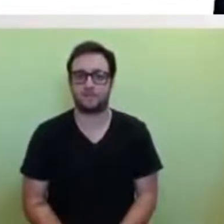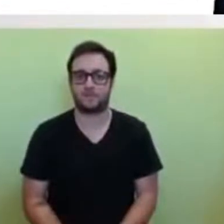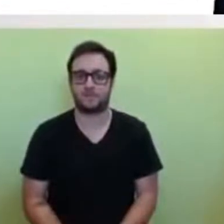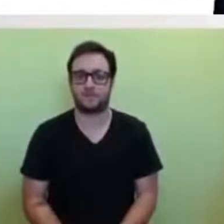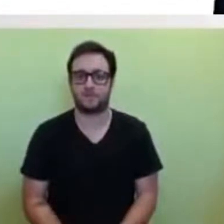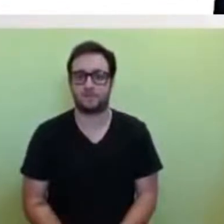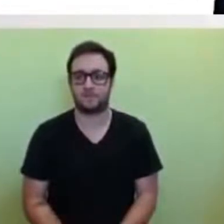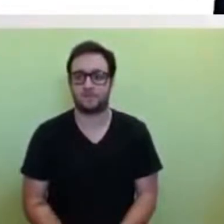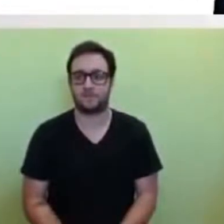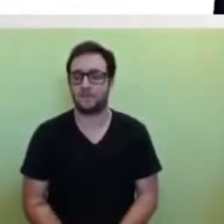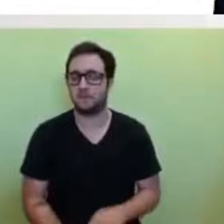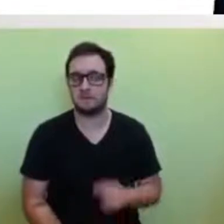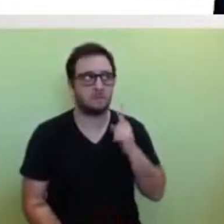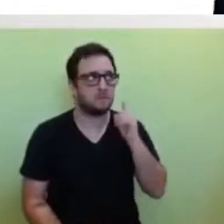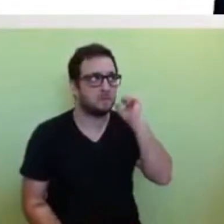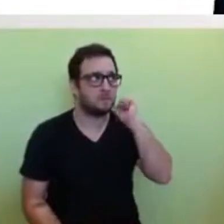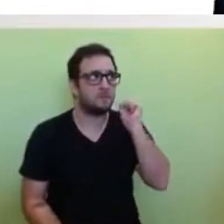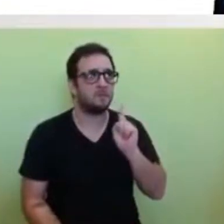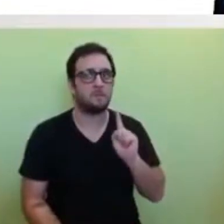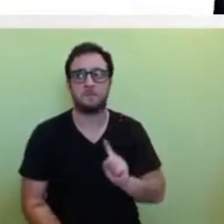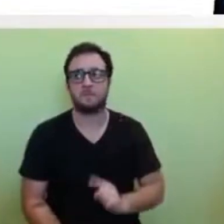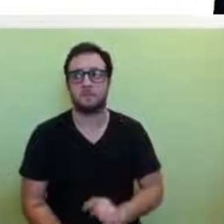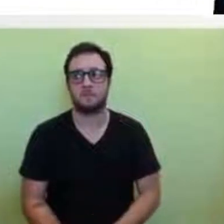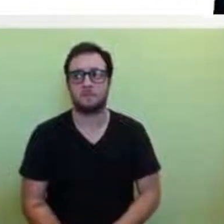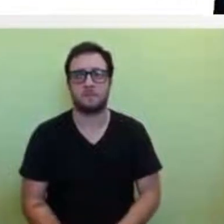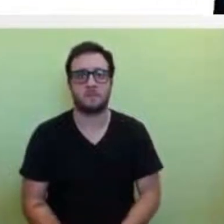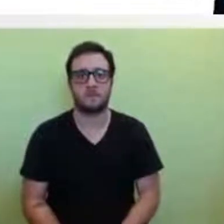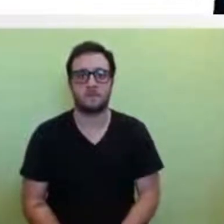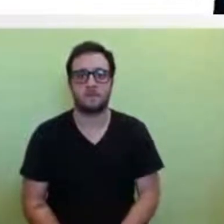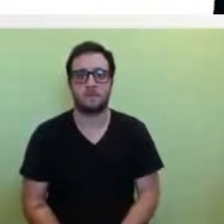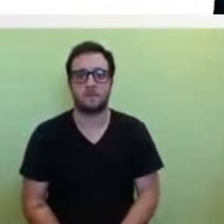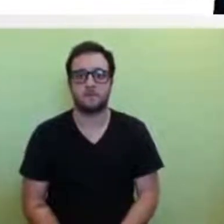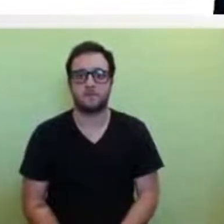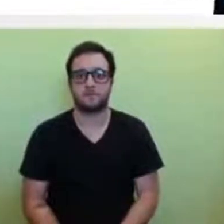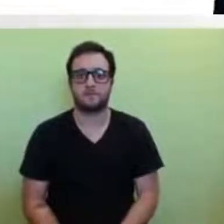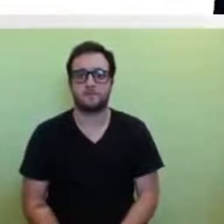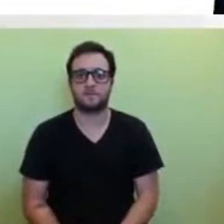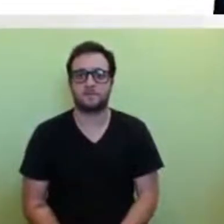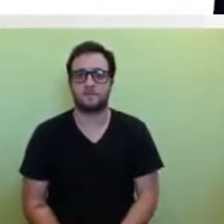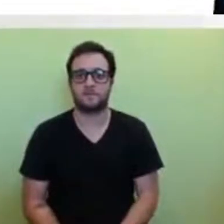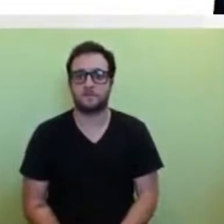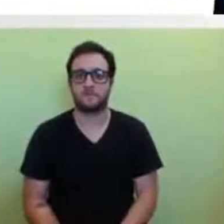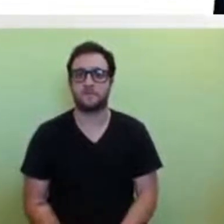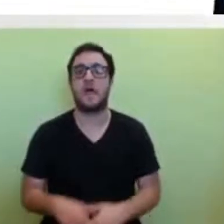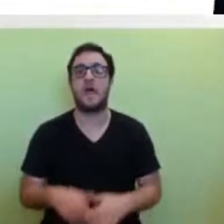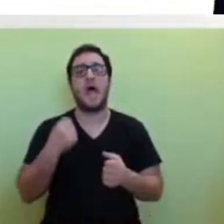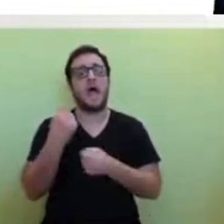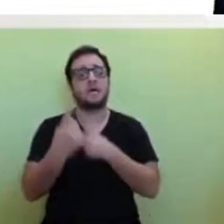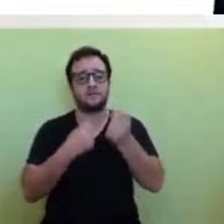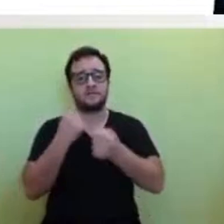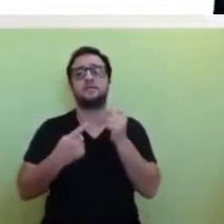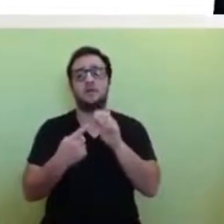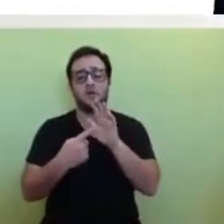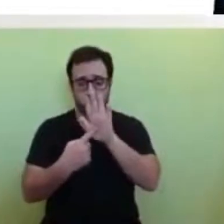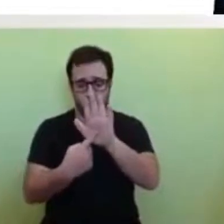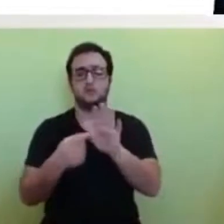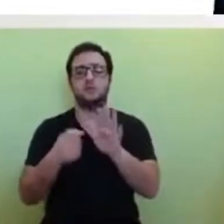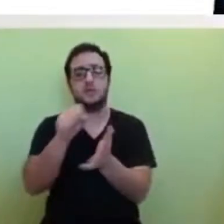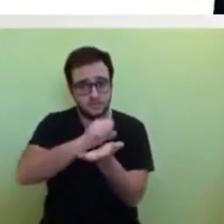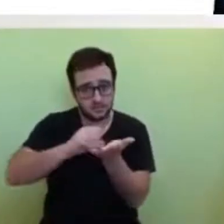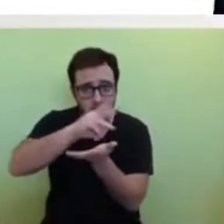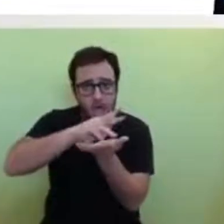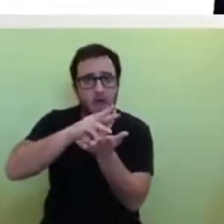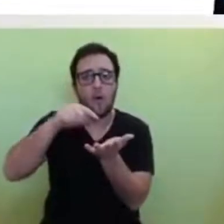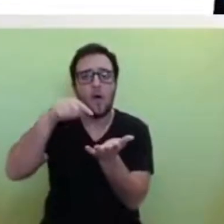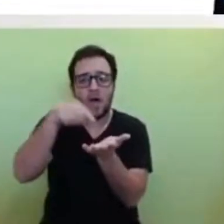Nós temos aí, vale a pena utilizar a escrita de sinais, alguns pontos em que a escrita de sinais pode ajudar no campo da língua